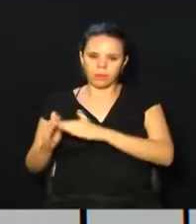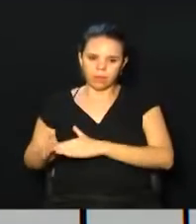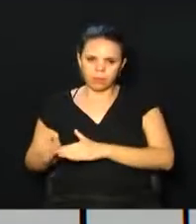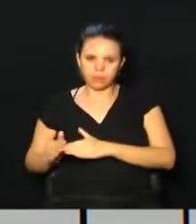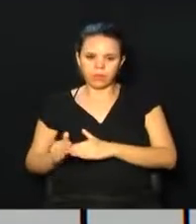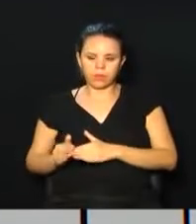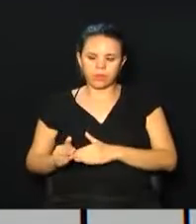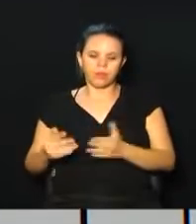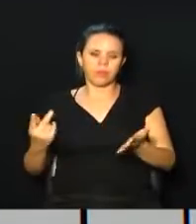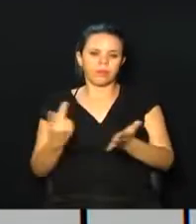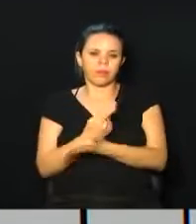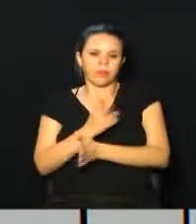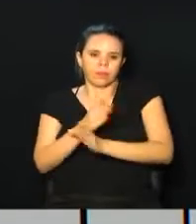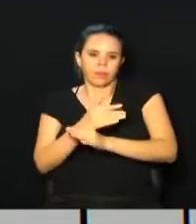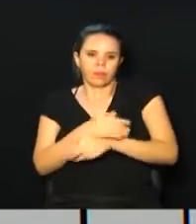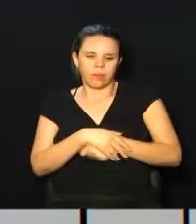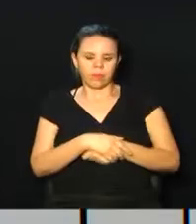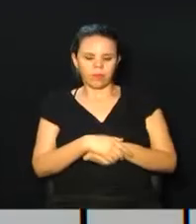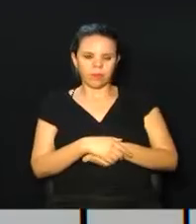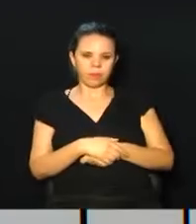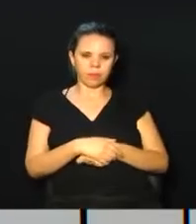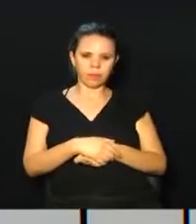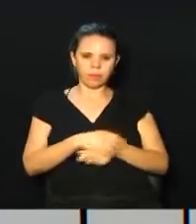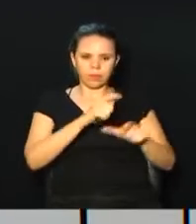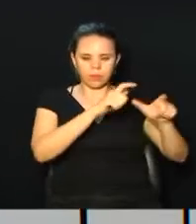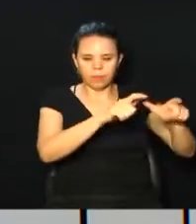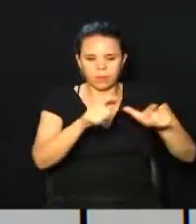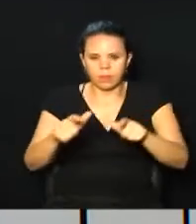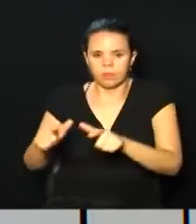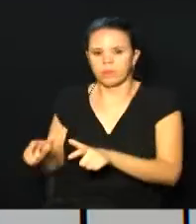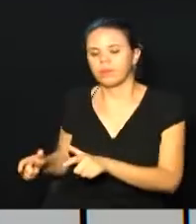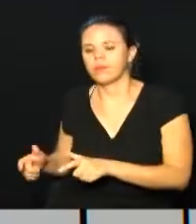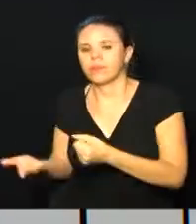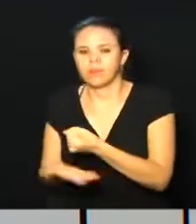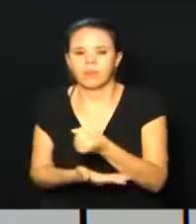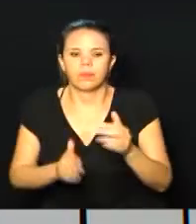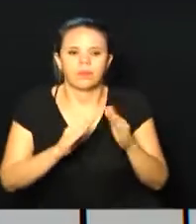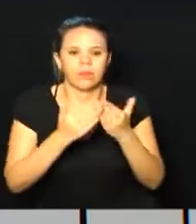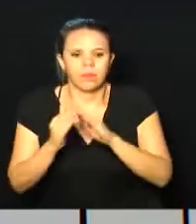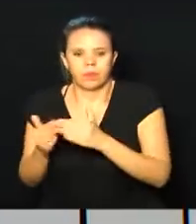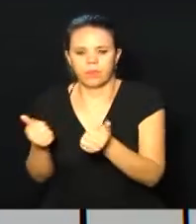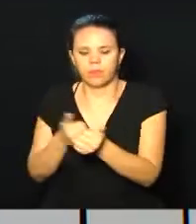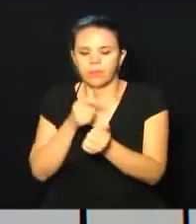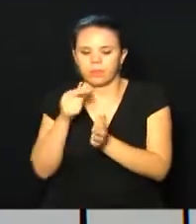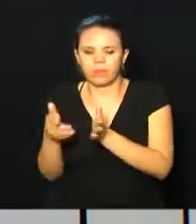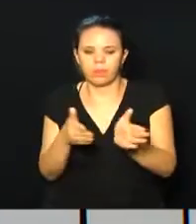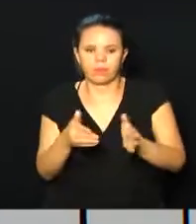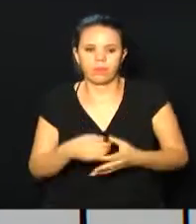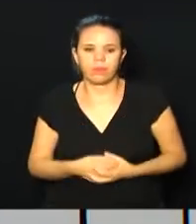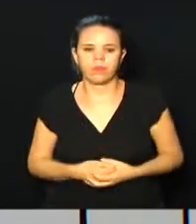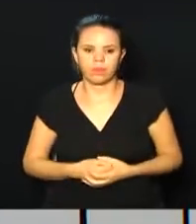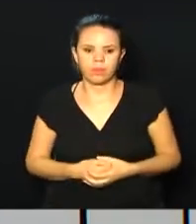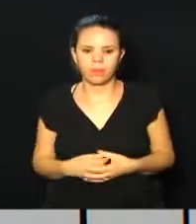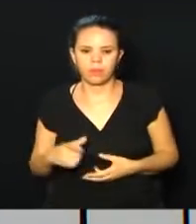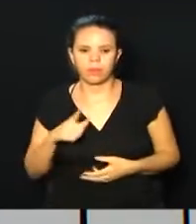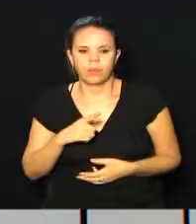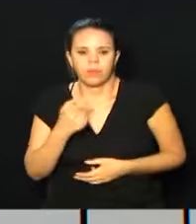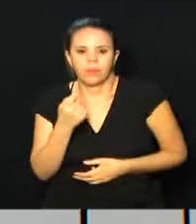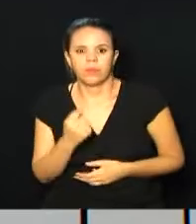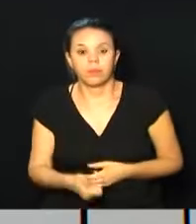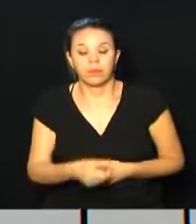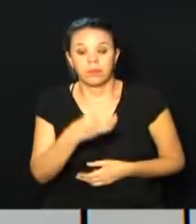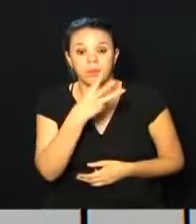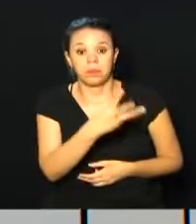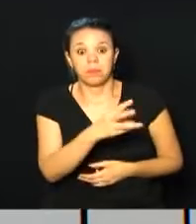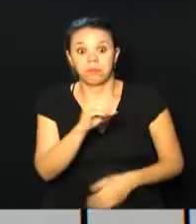forma desordenada dessas áreas de várzea, beiras de córrego. Nós temos quase 300